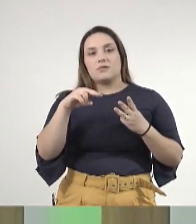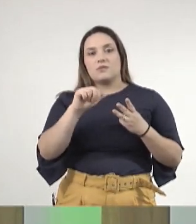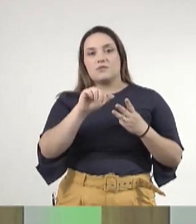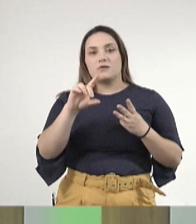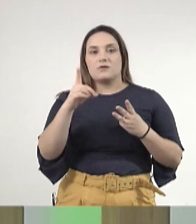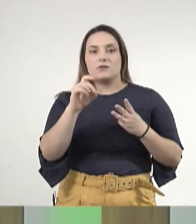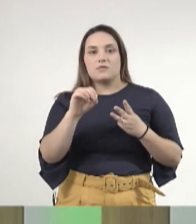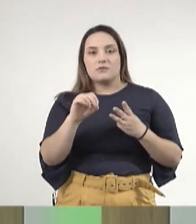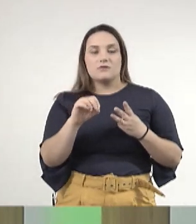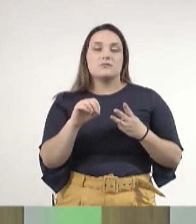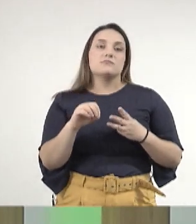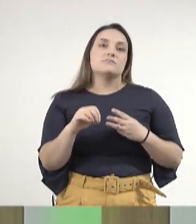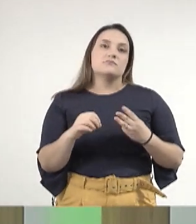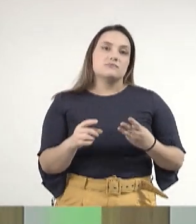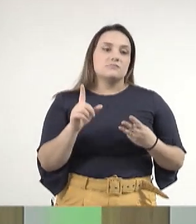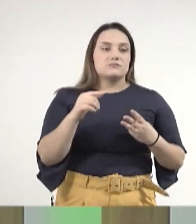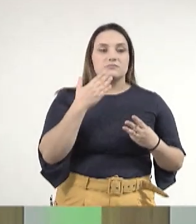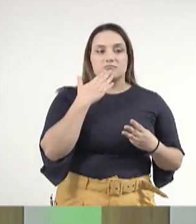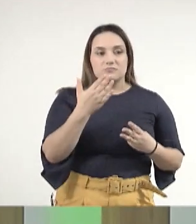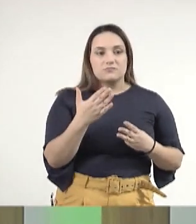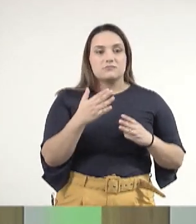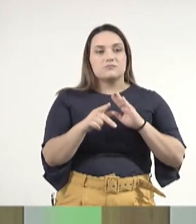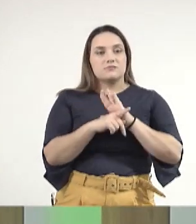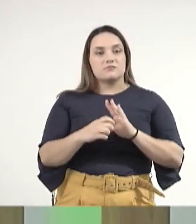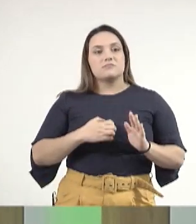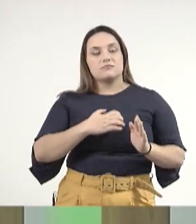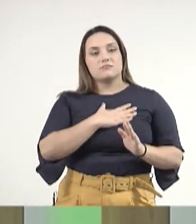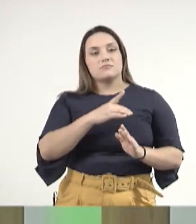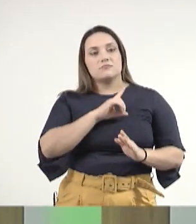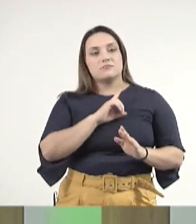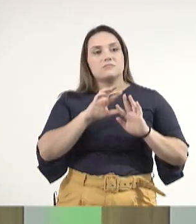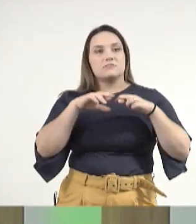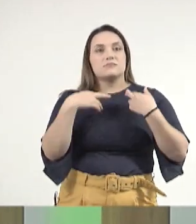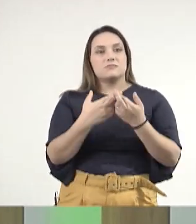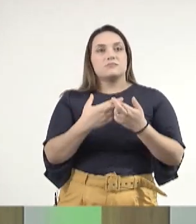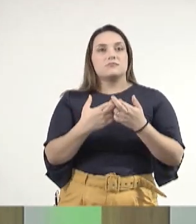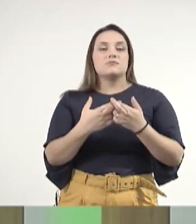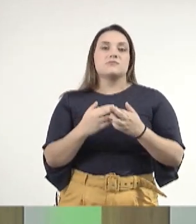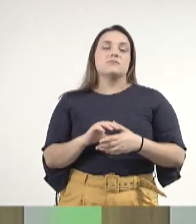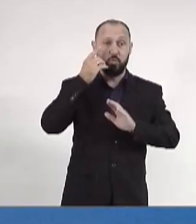suspeitos, portanto, e esse pedido do Coronel Davi foi feito durante a sessão plenária.